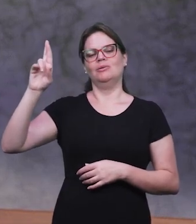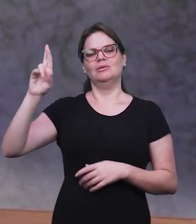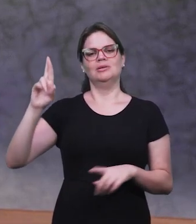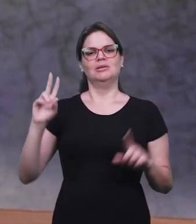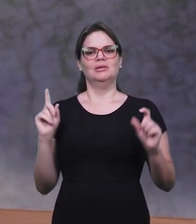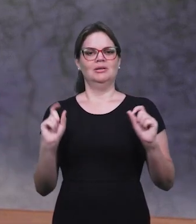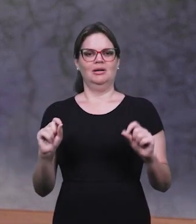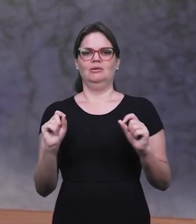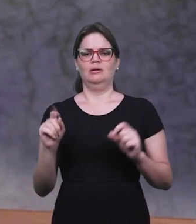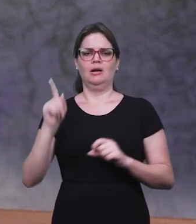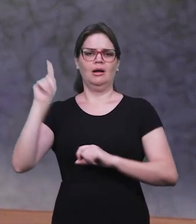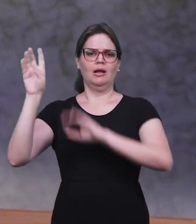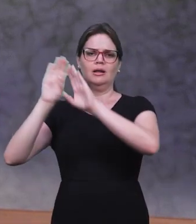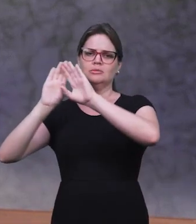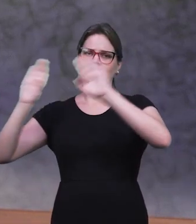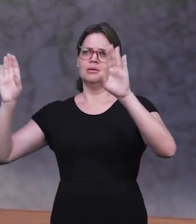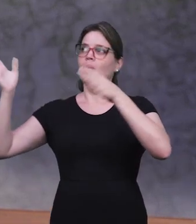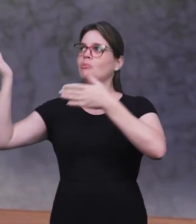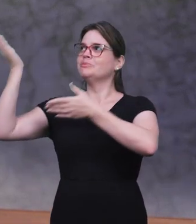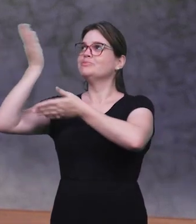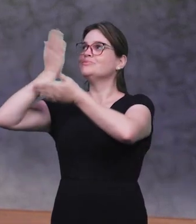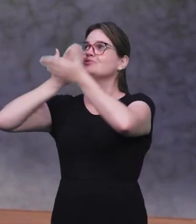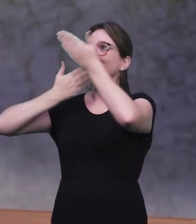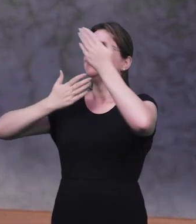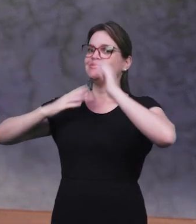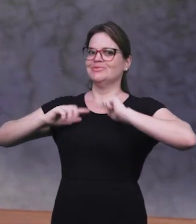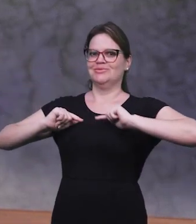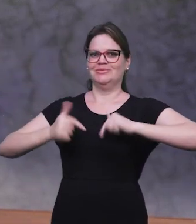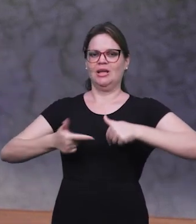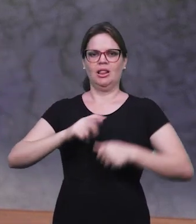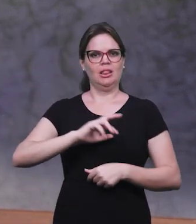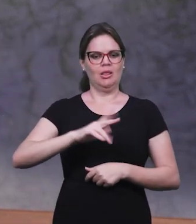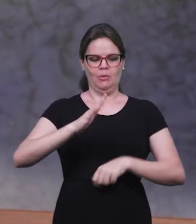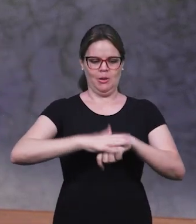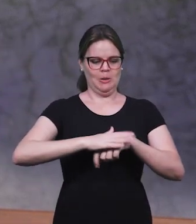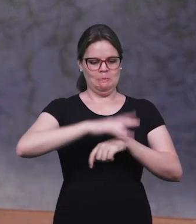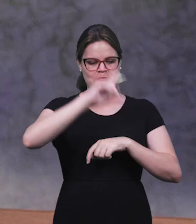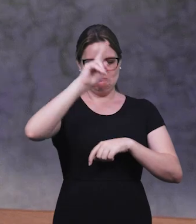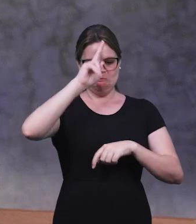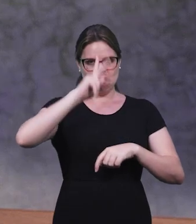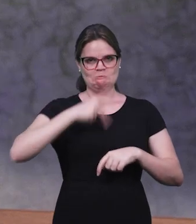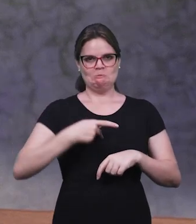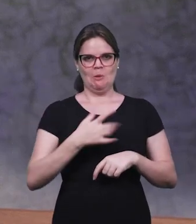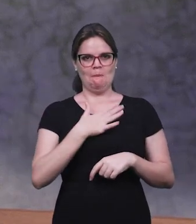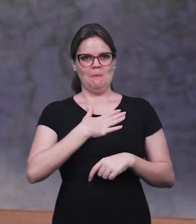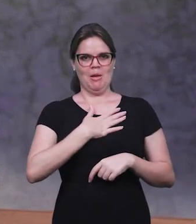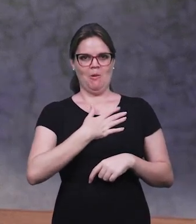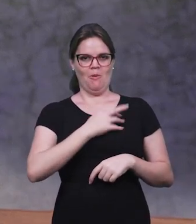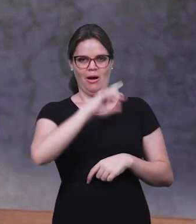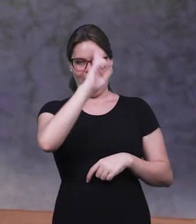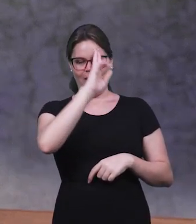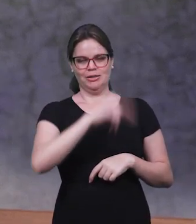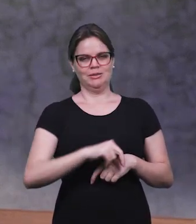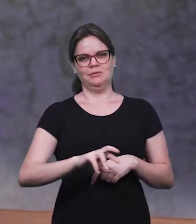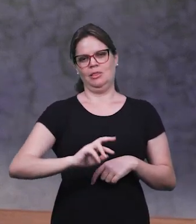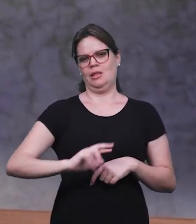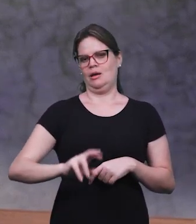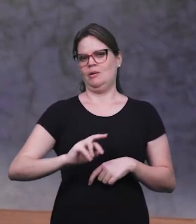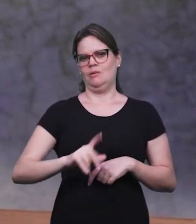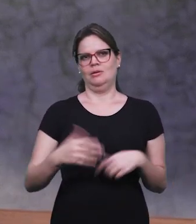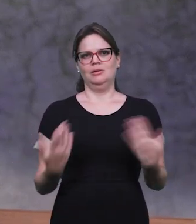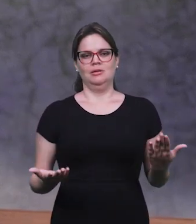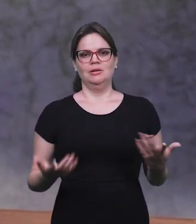já citado, não aprendi de homem algum. E ressalta